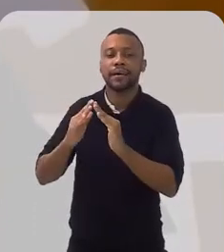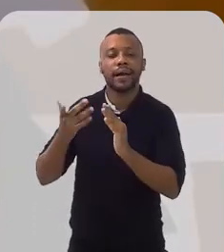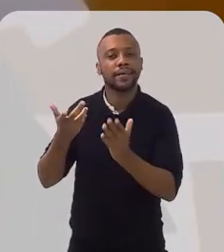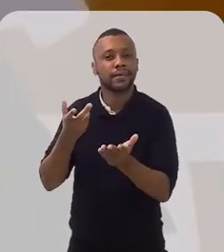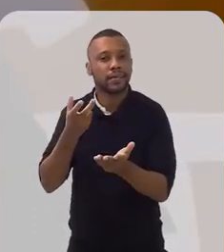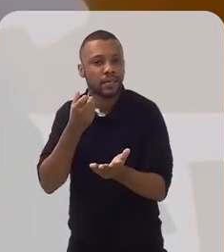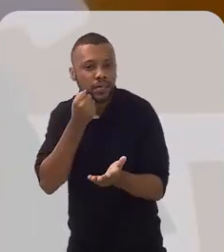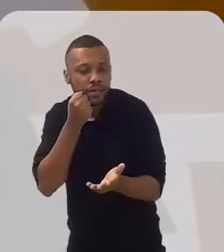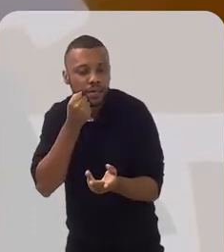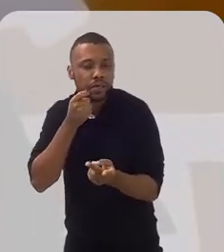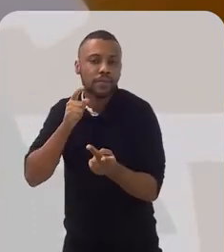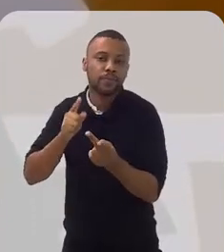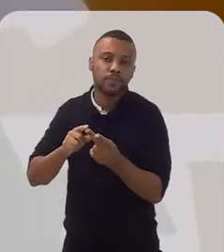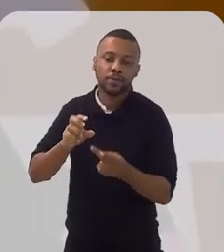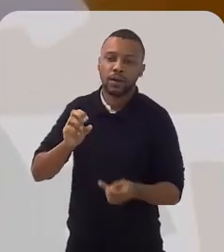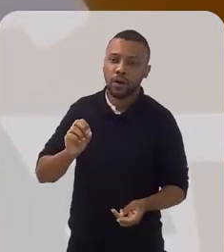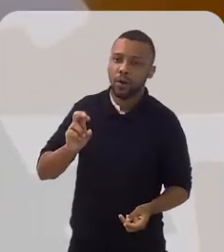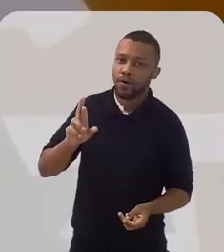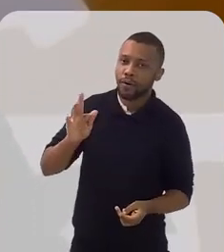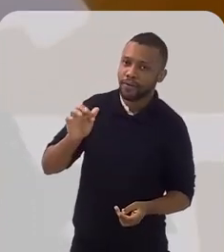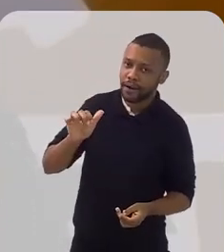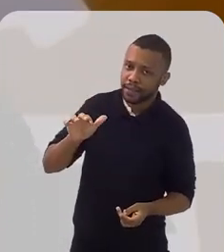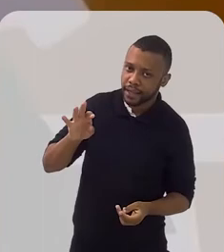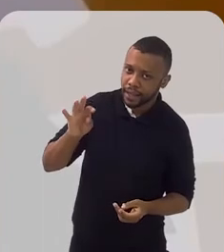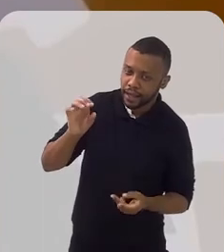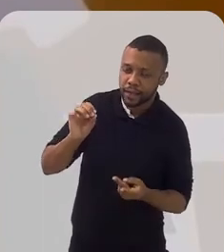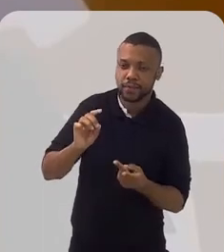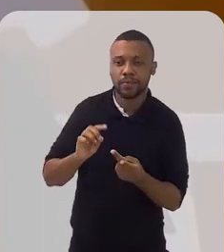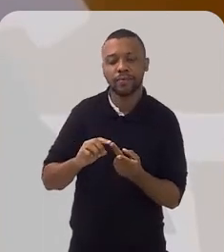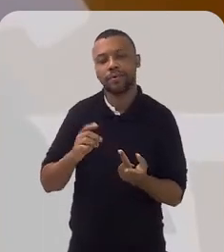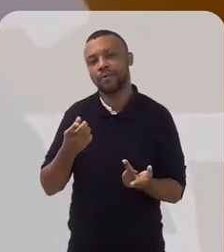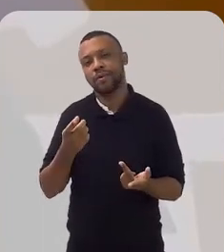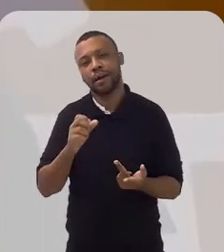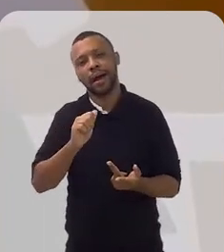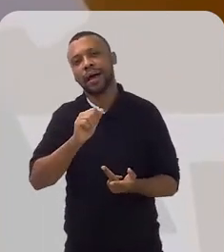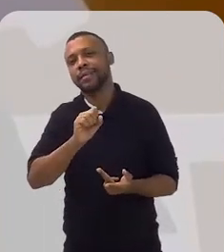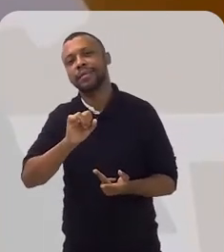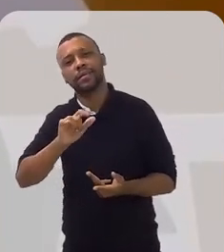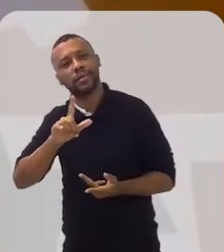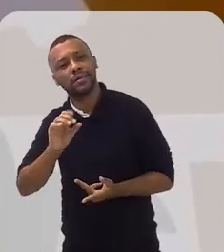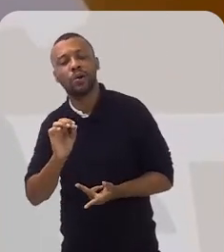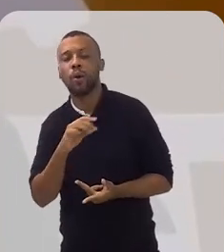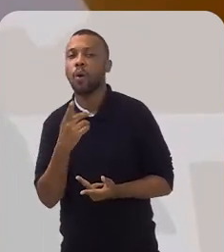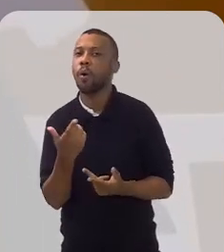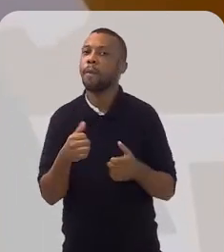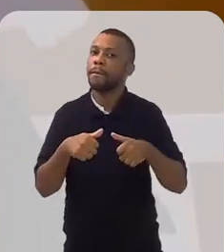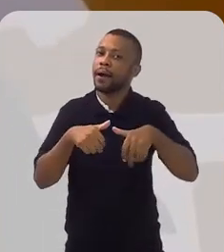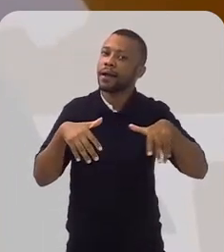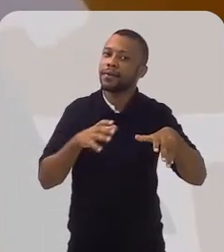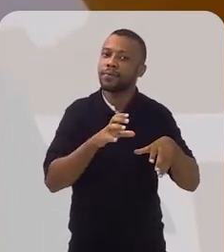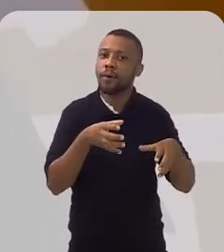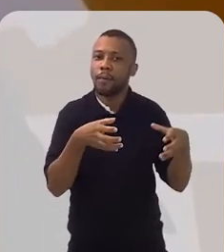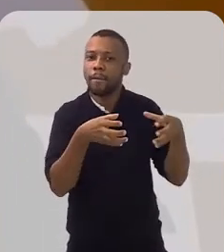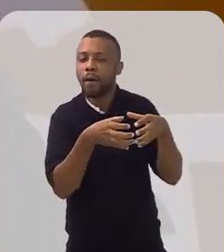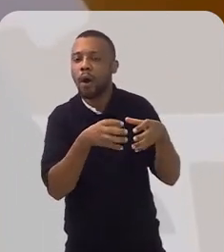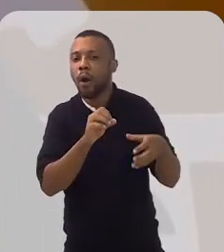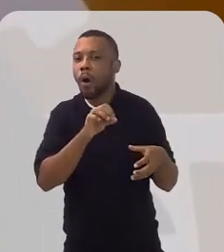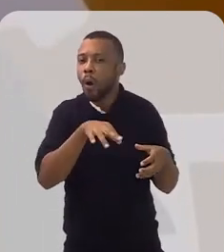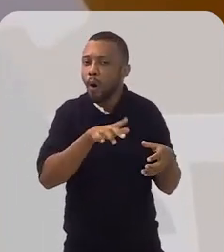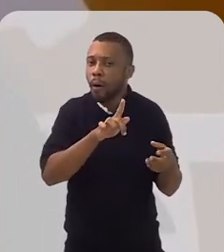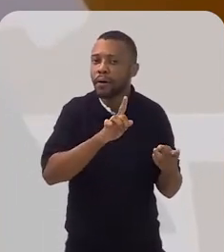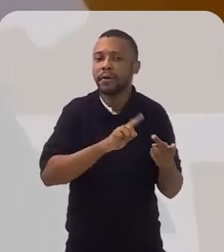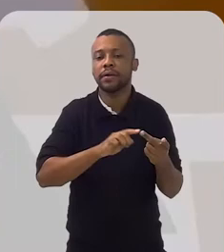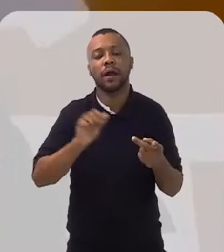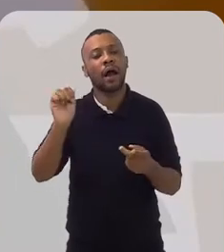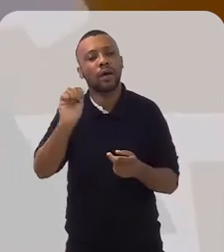que o município tem, quanto para financiar a rede conveniada, né? ONGs, associações, né?